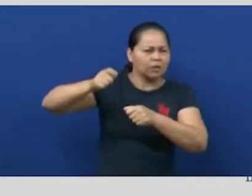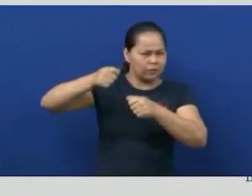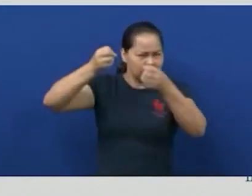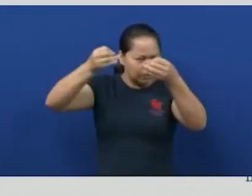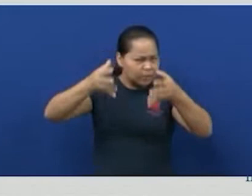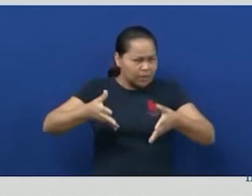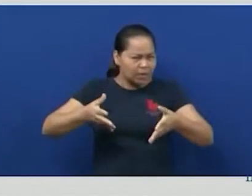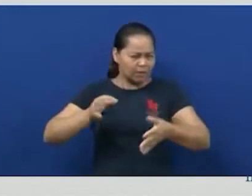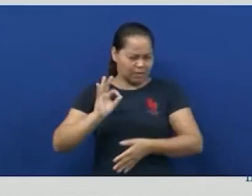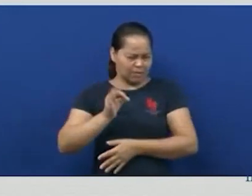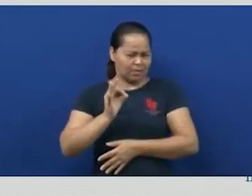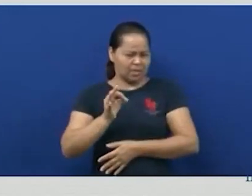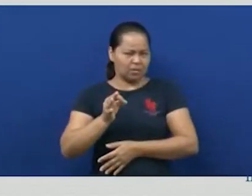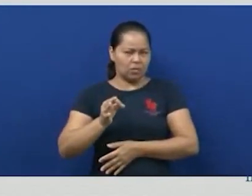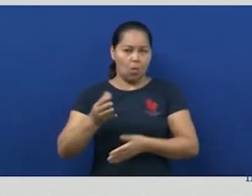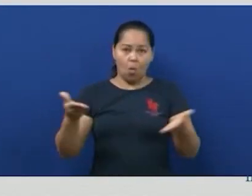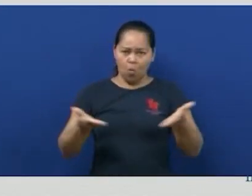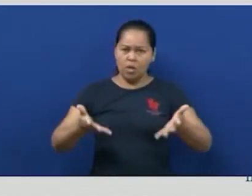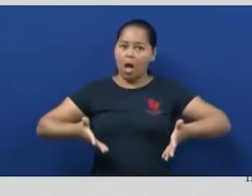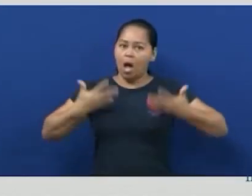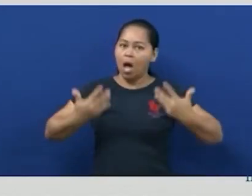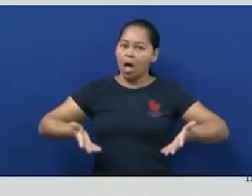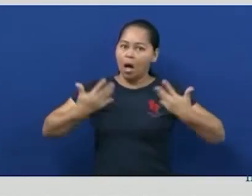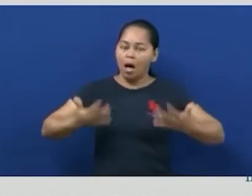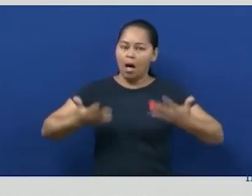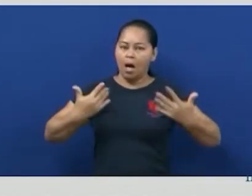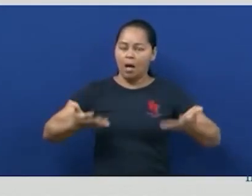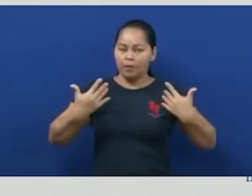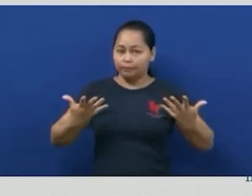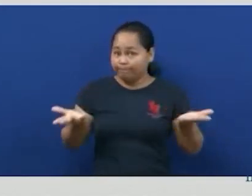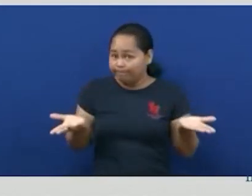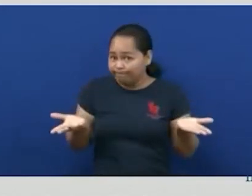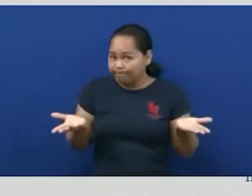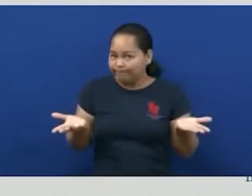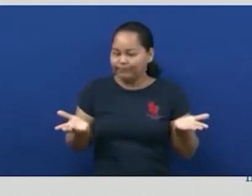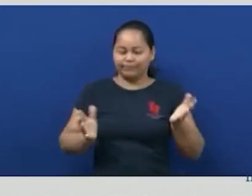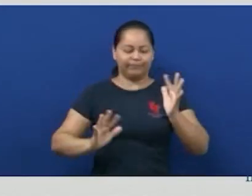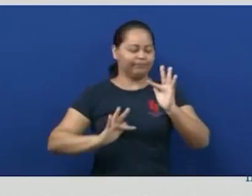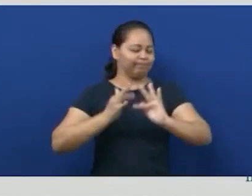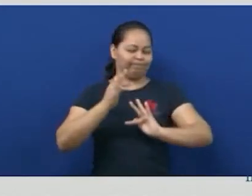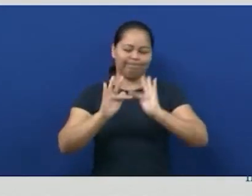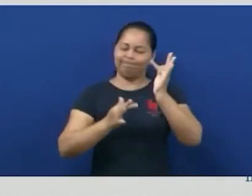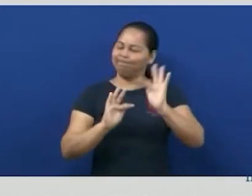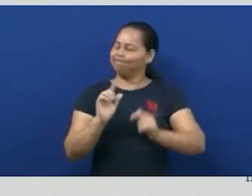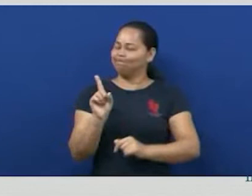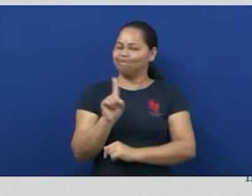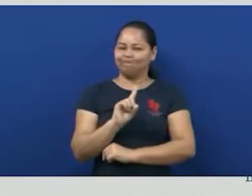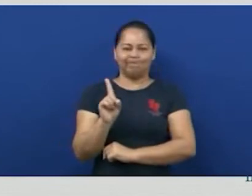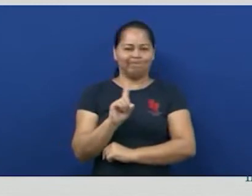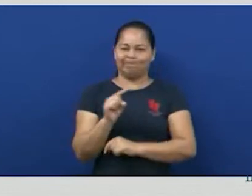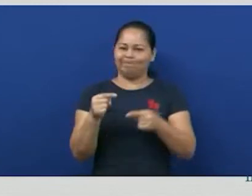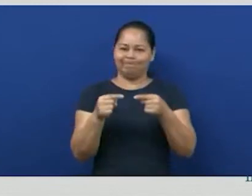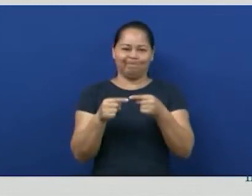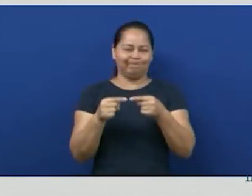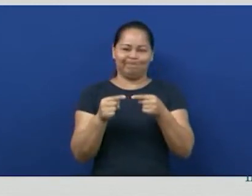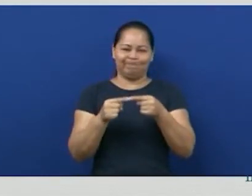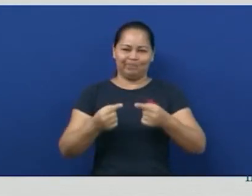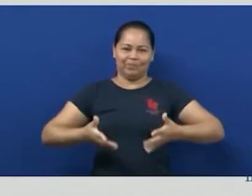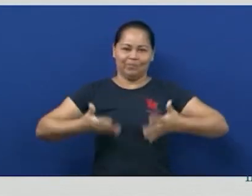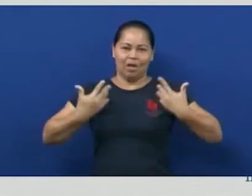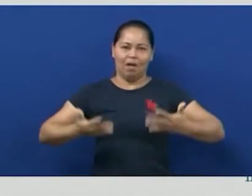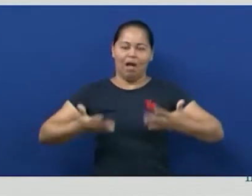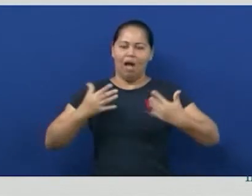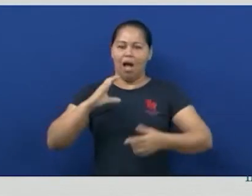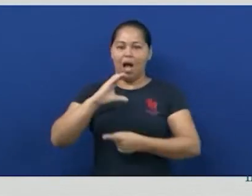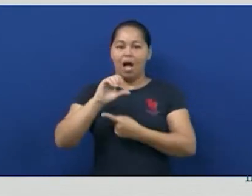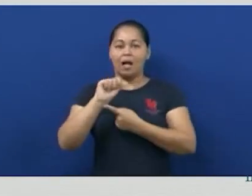correto dizer que hoje está muito calor? Para a física, não. Por quê?